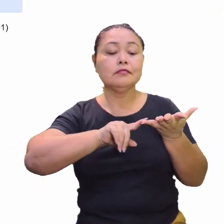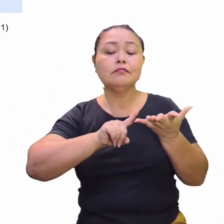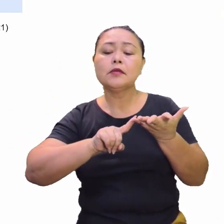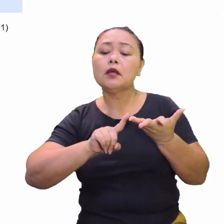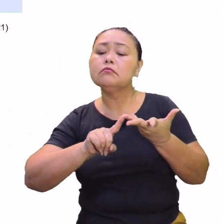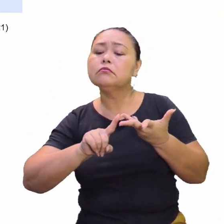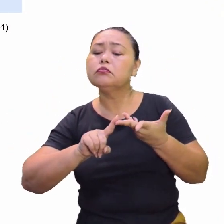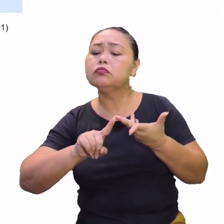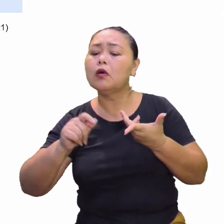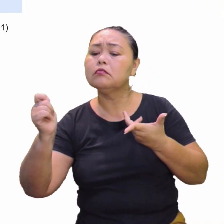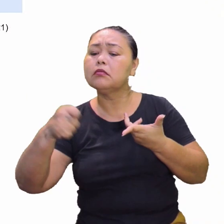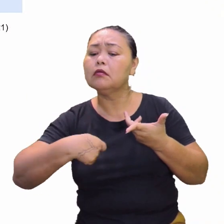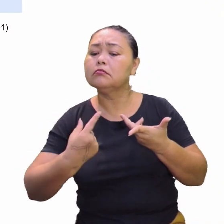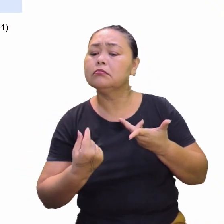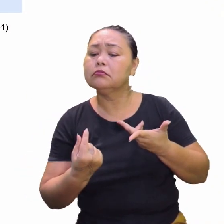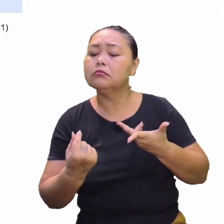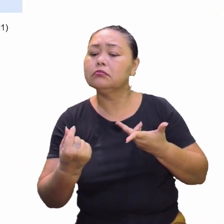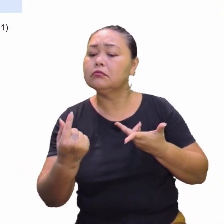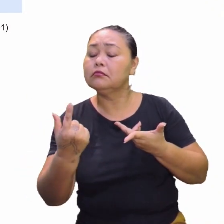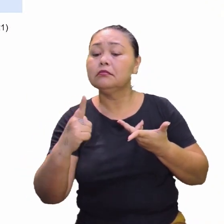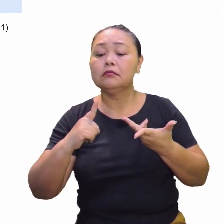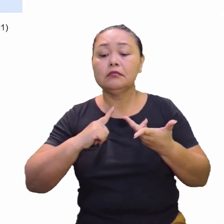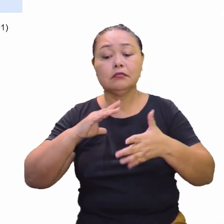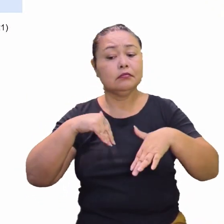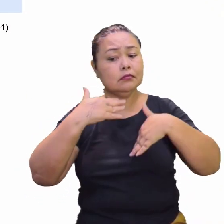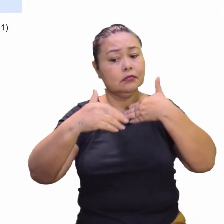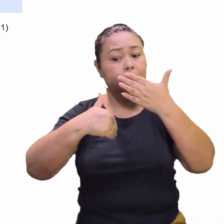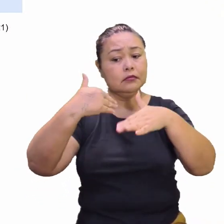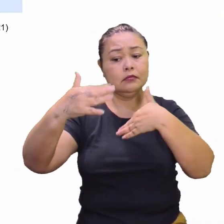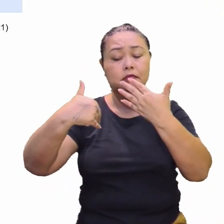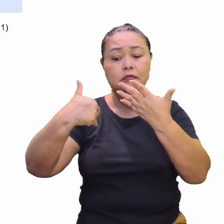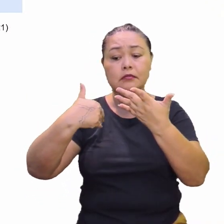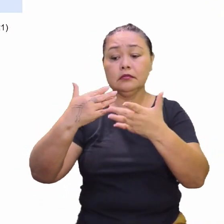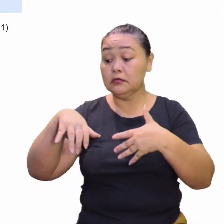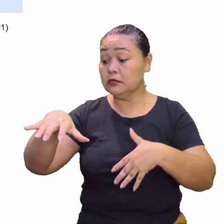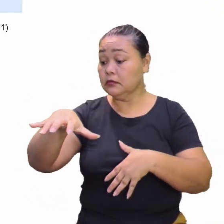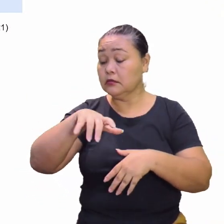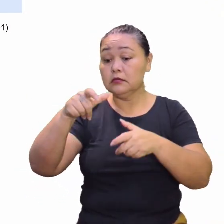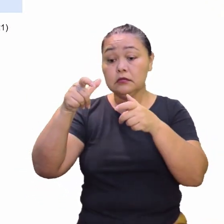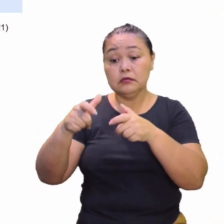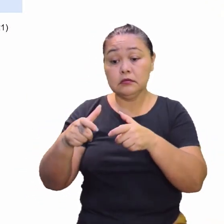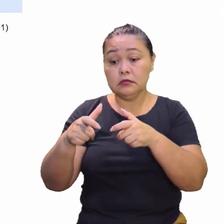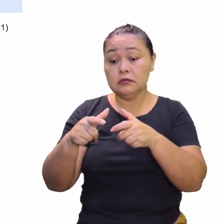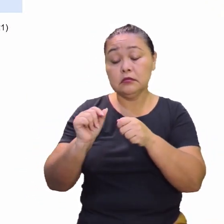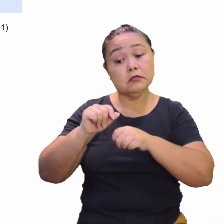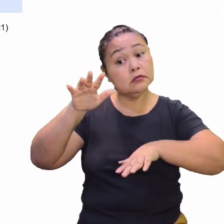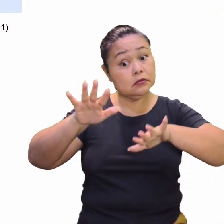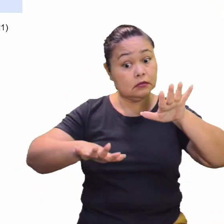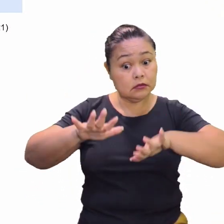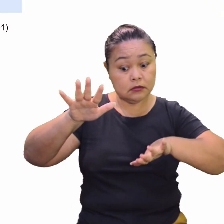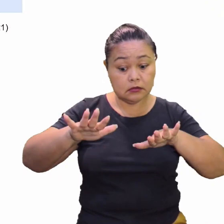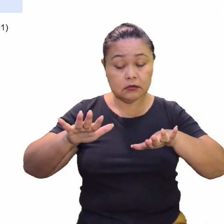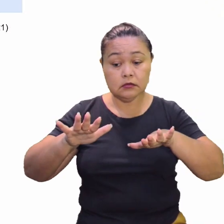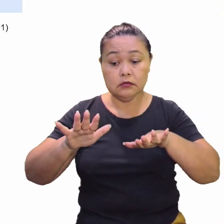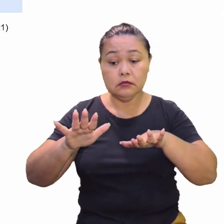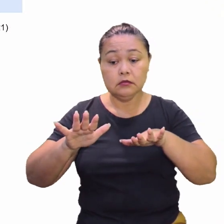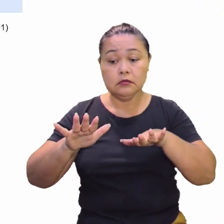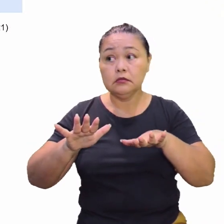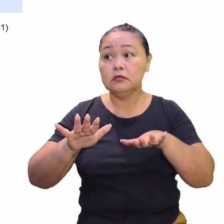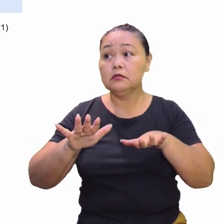de possibilidades econômicas. Muito bem. Ele desenvolve regiões, Rogério, Exato. dependendo no